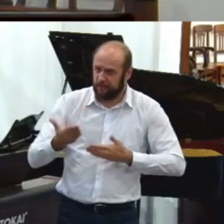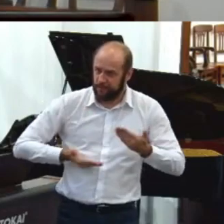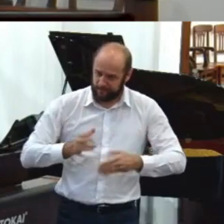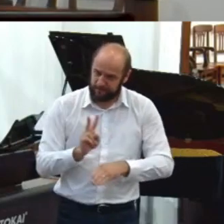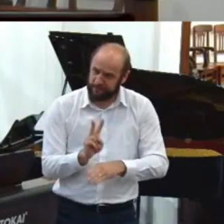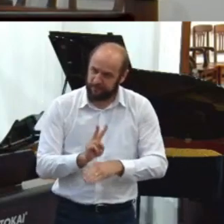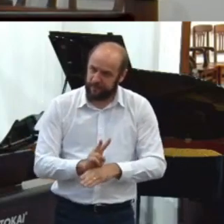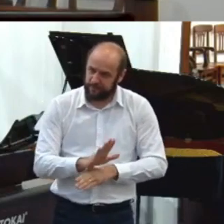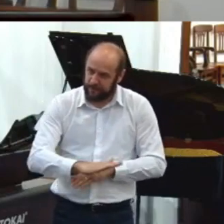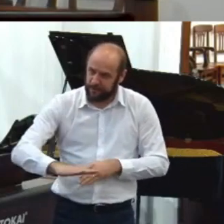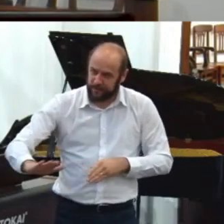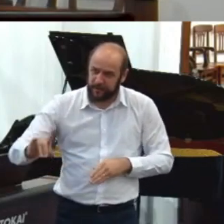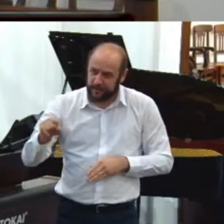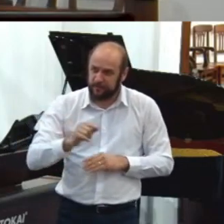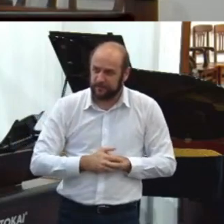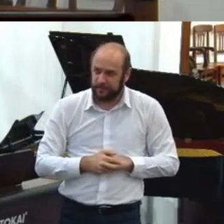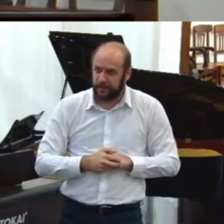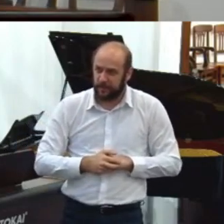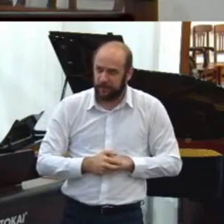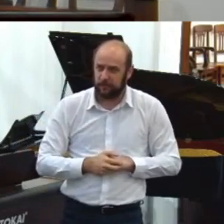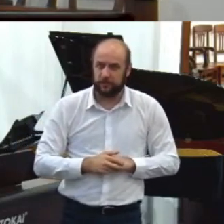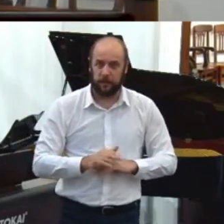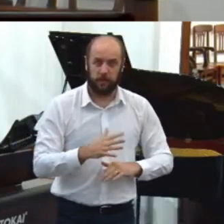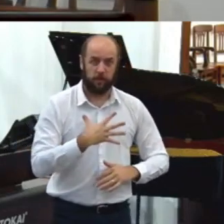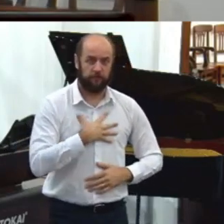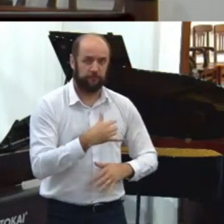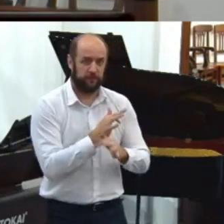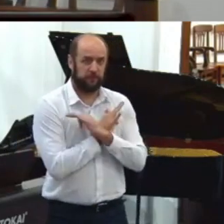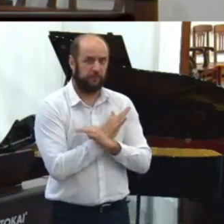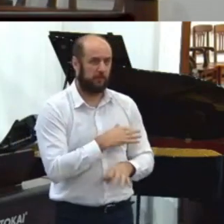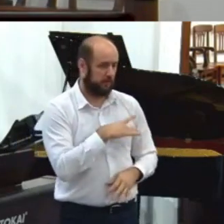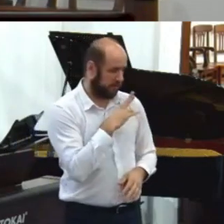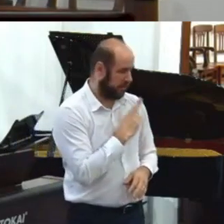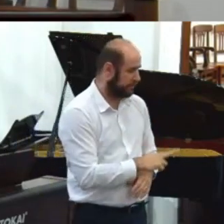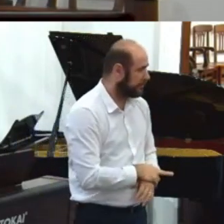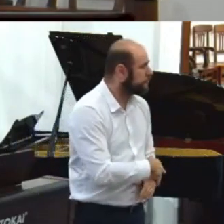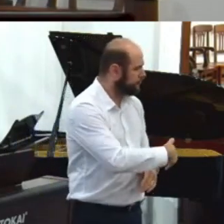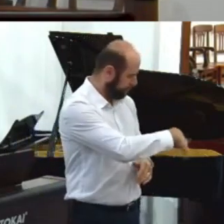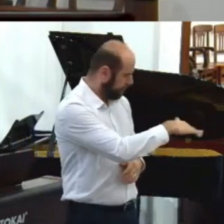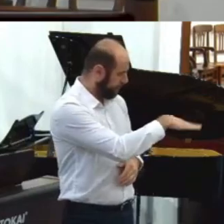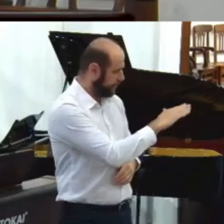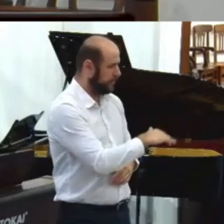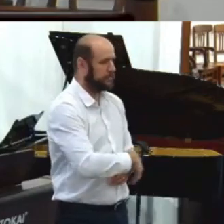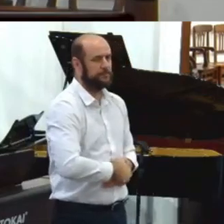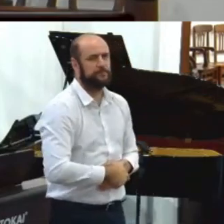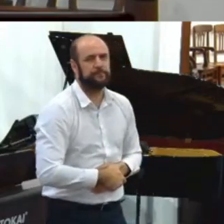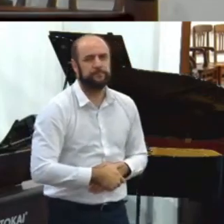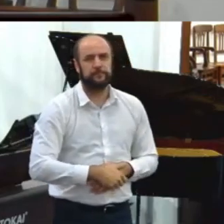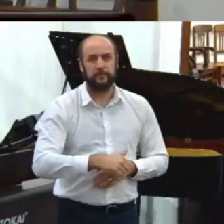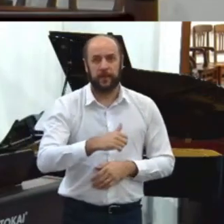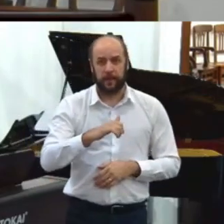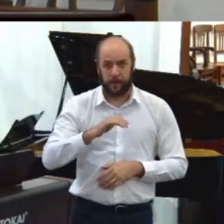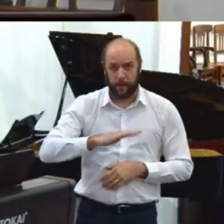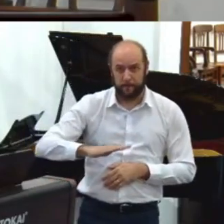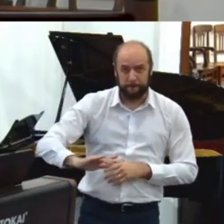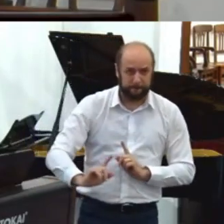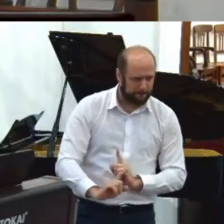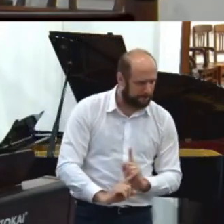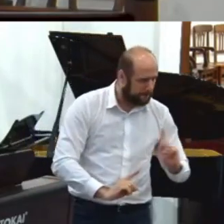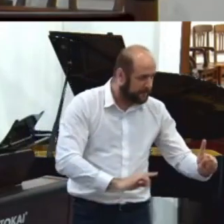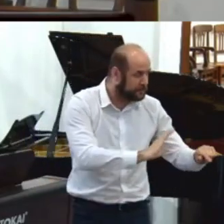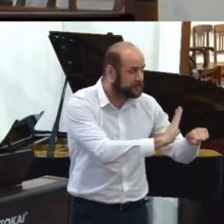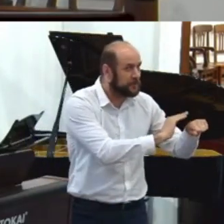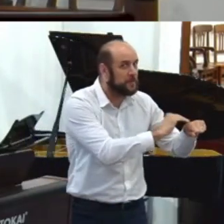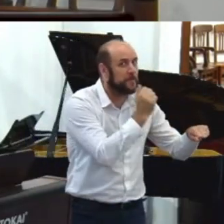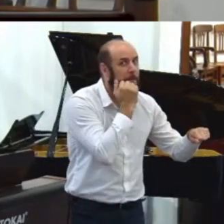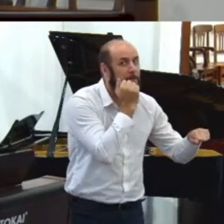crie esta criança para a senhora? A filha de Faraó respondeu: vá. A moça foi e chamou a